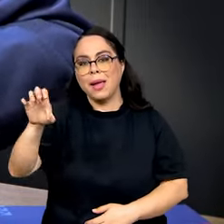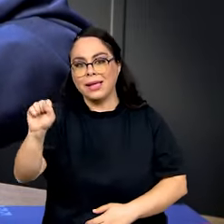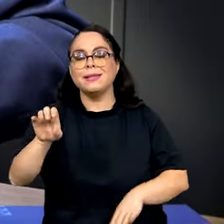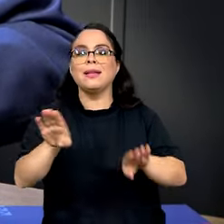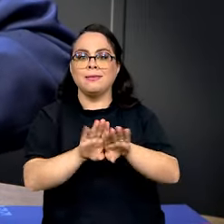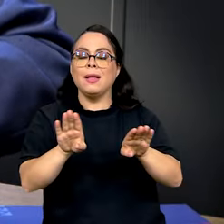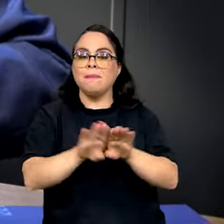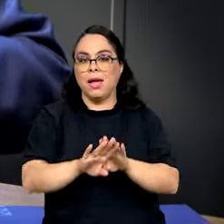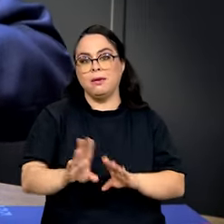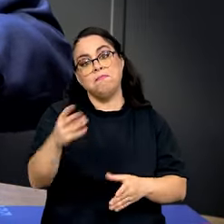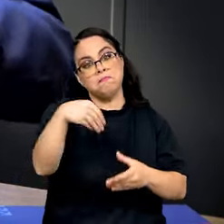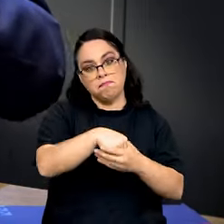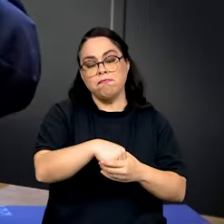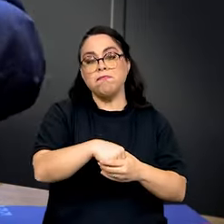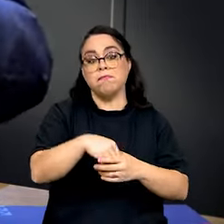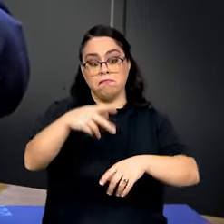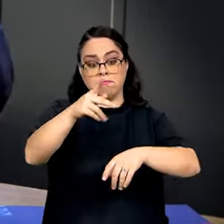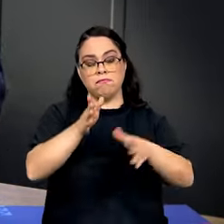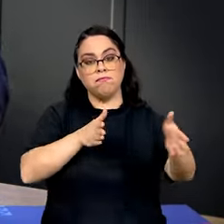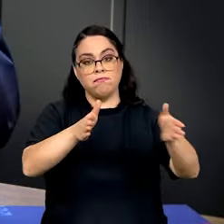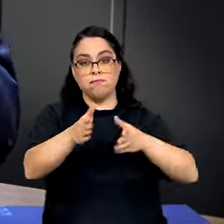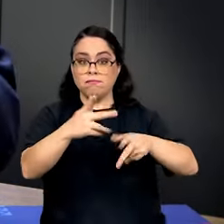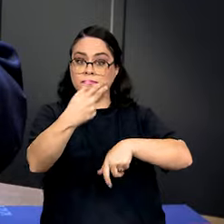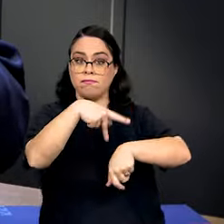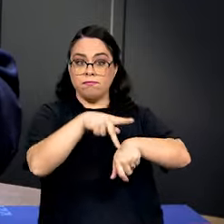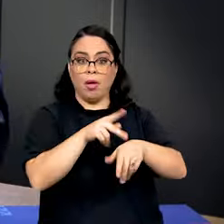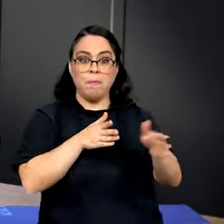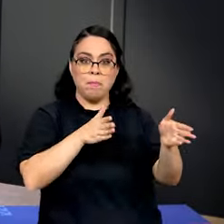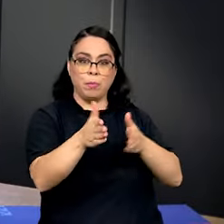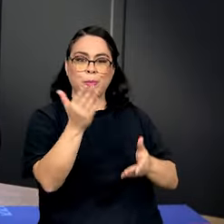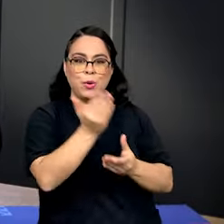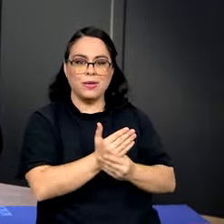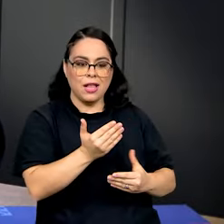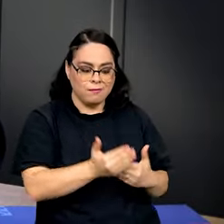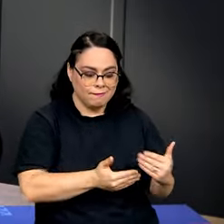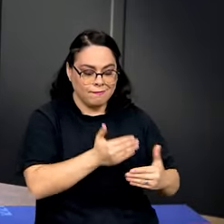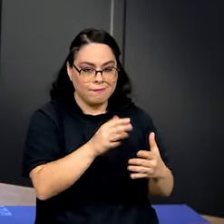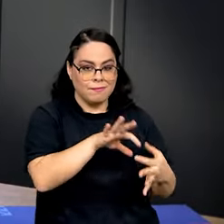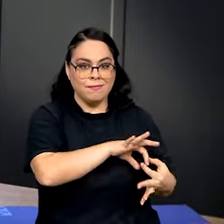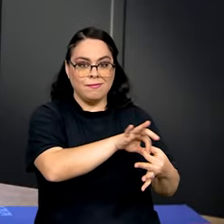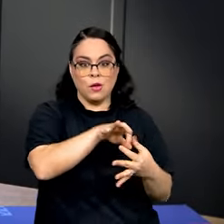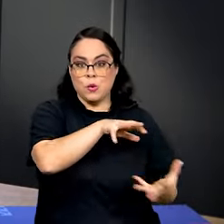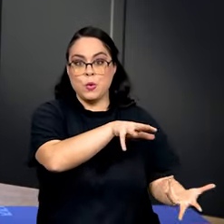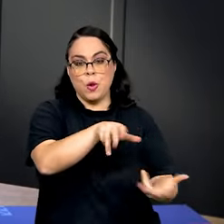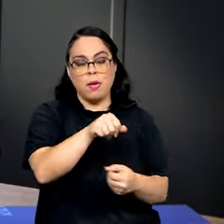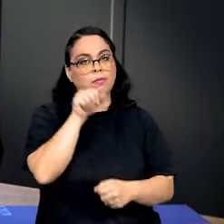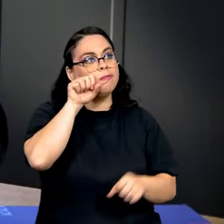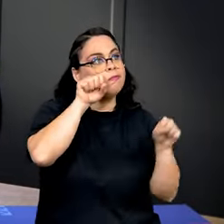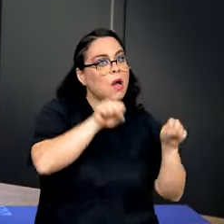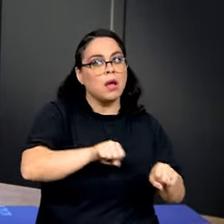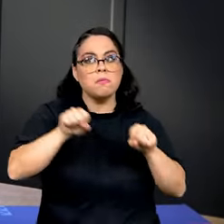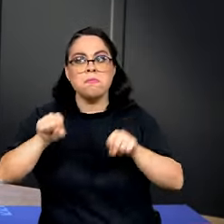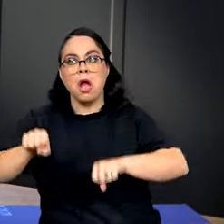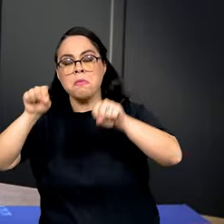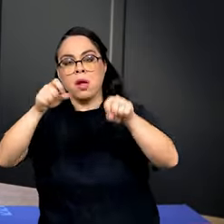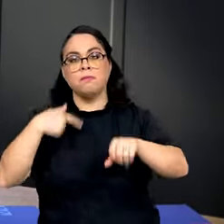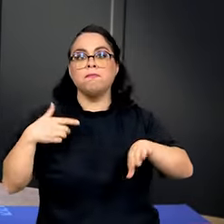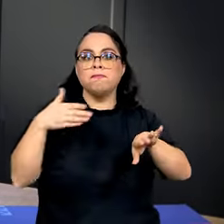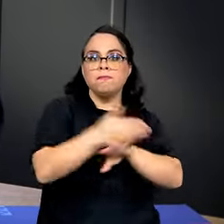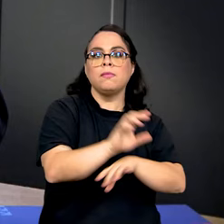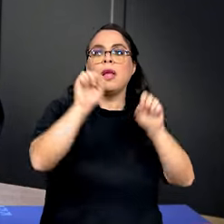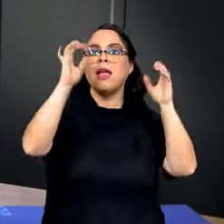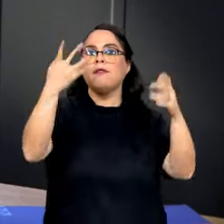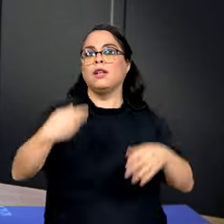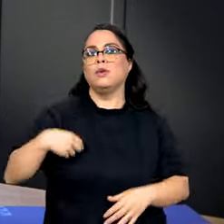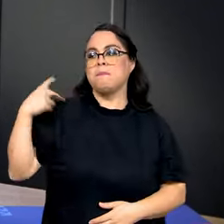união de países árabes também como parte do processo eh da Aliança Global participei